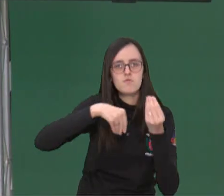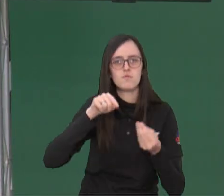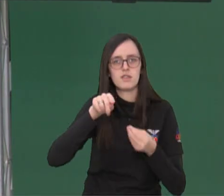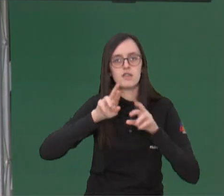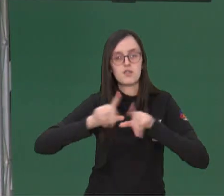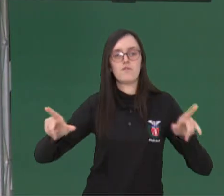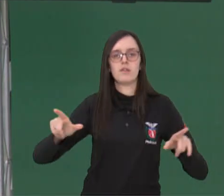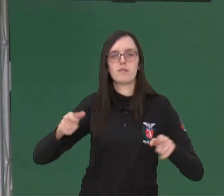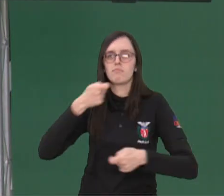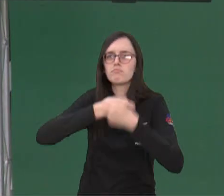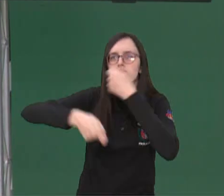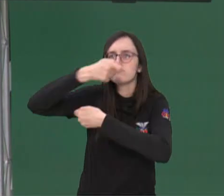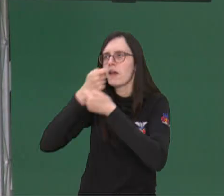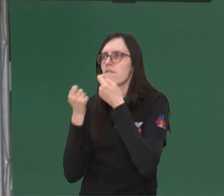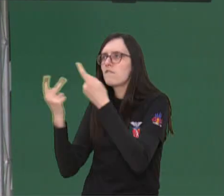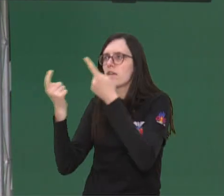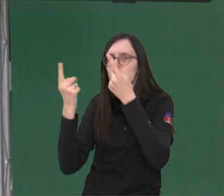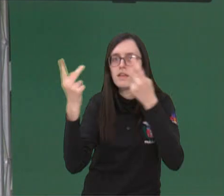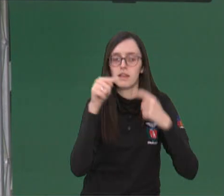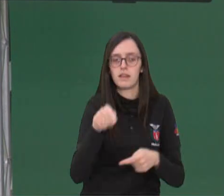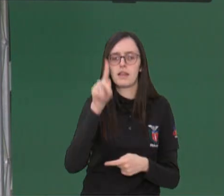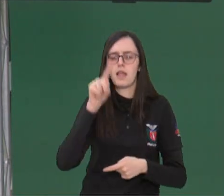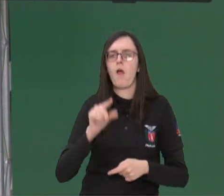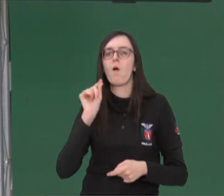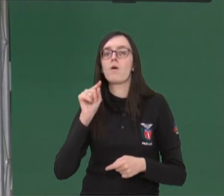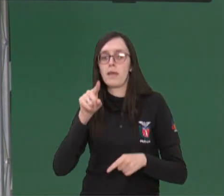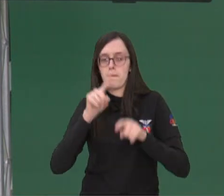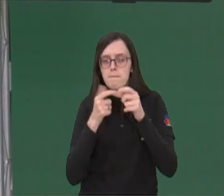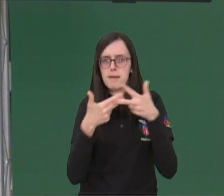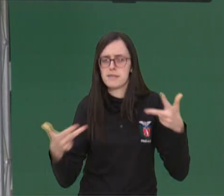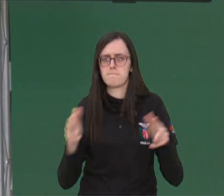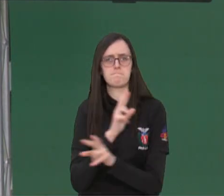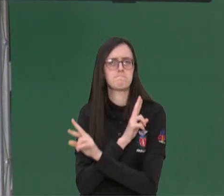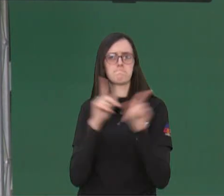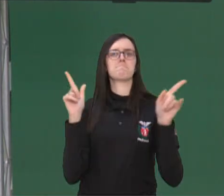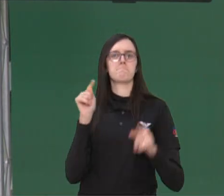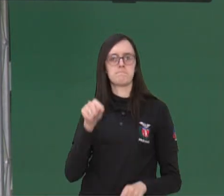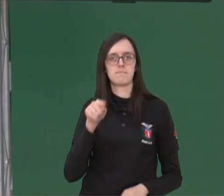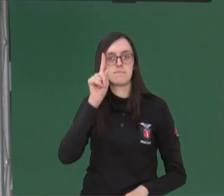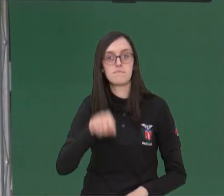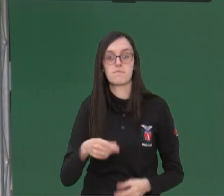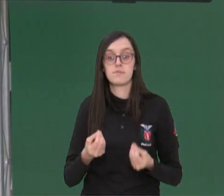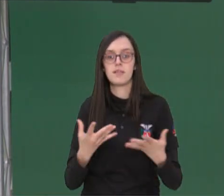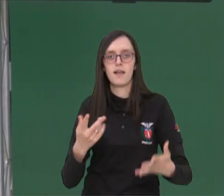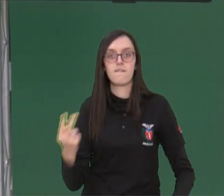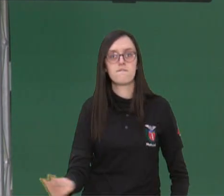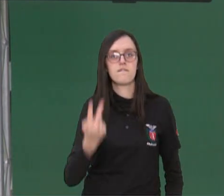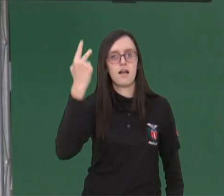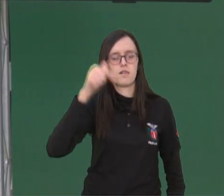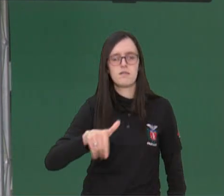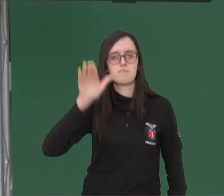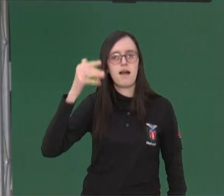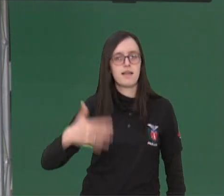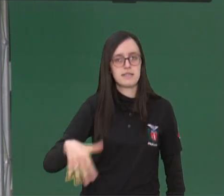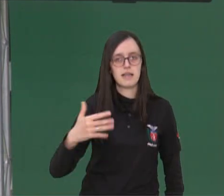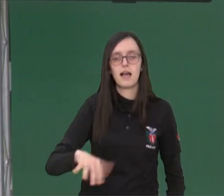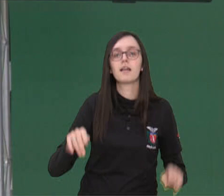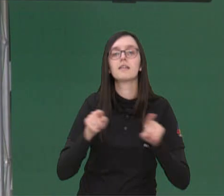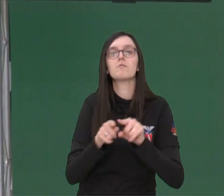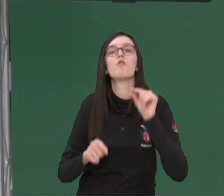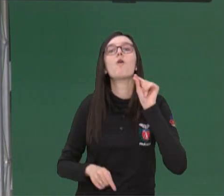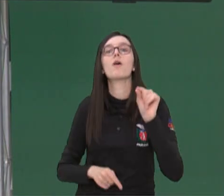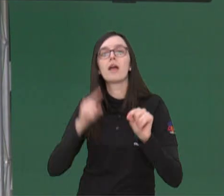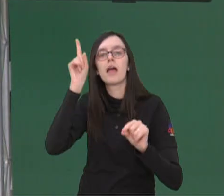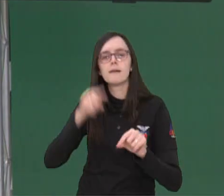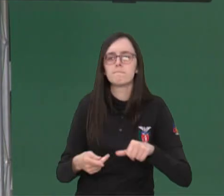essa comercialização com essa característica de produto exótico, agrega valor, vende-se mais caro e também tem